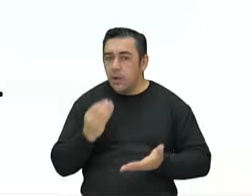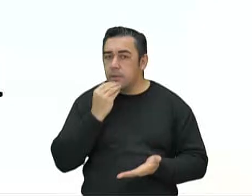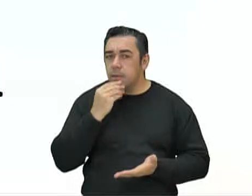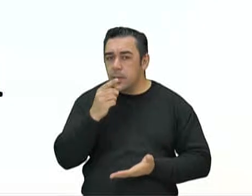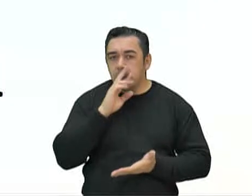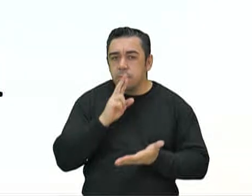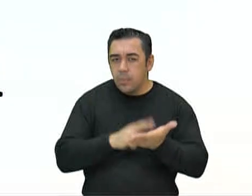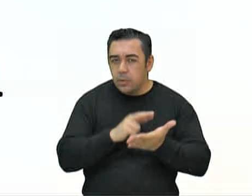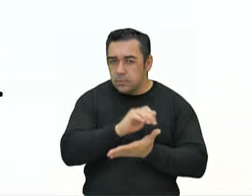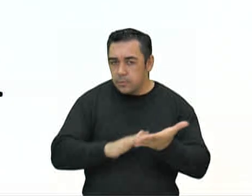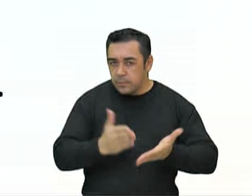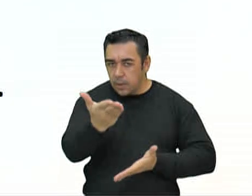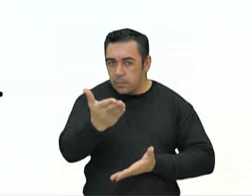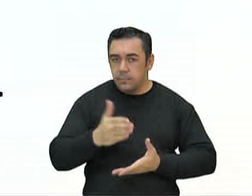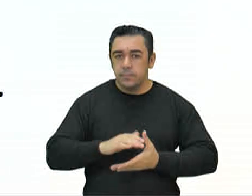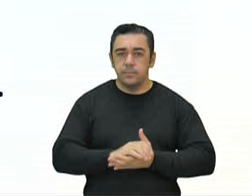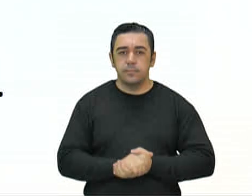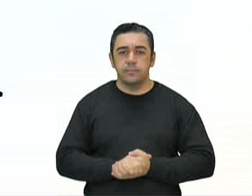tarefa.